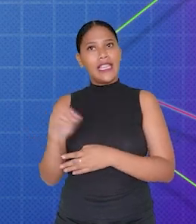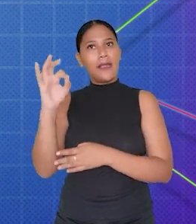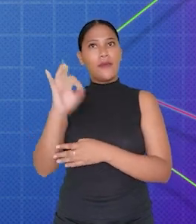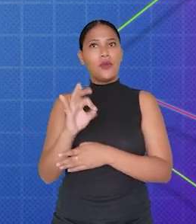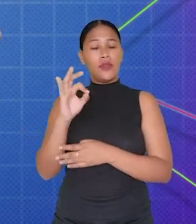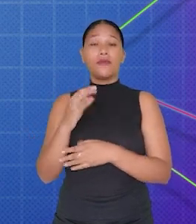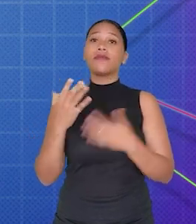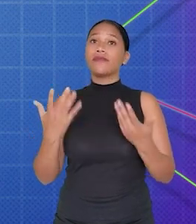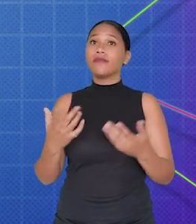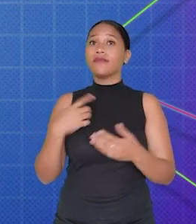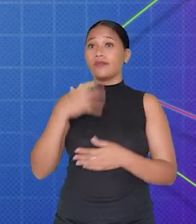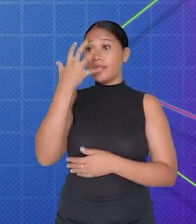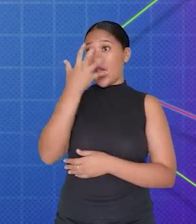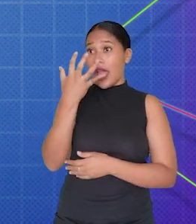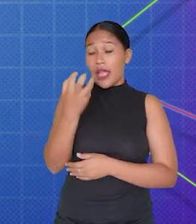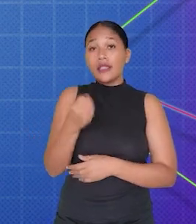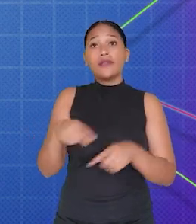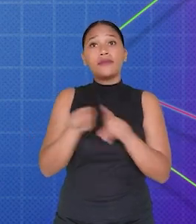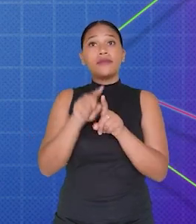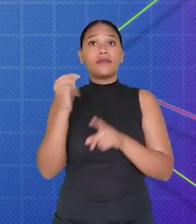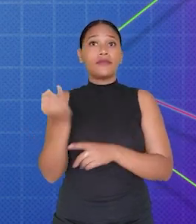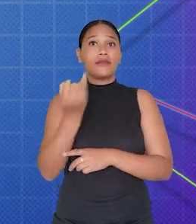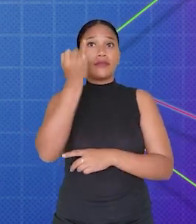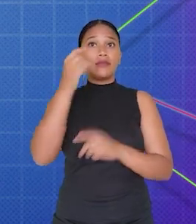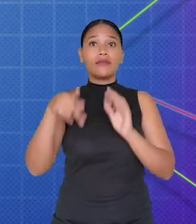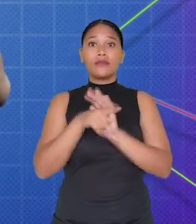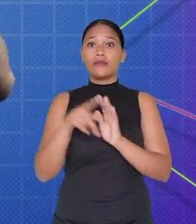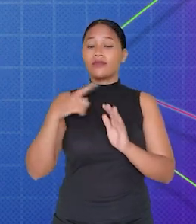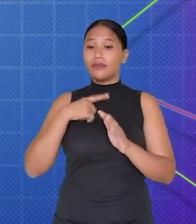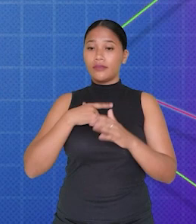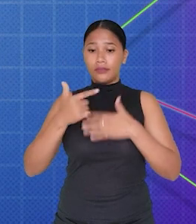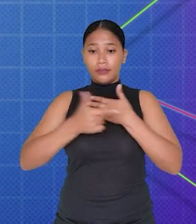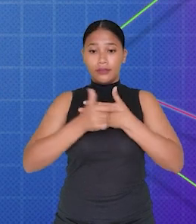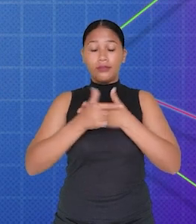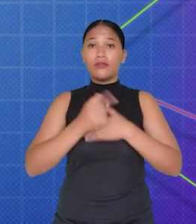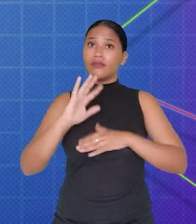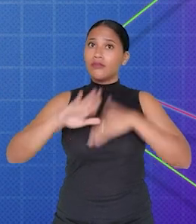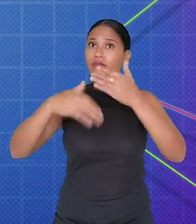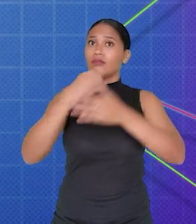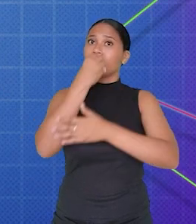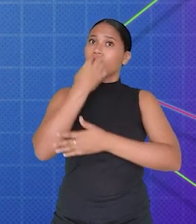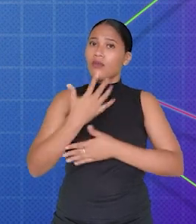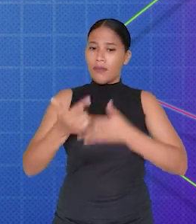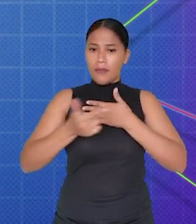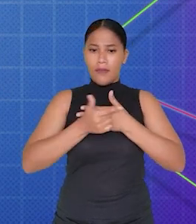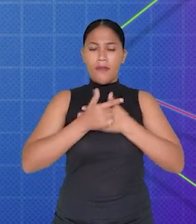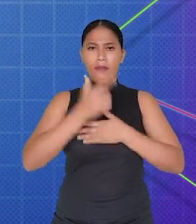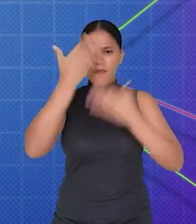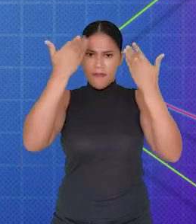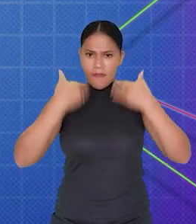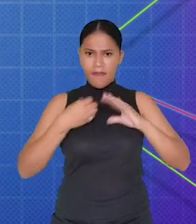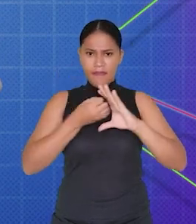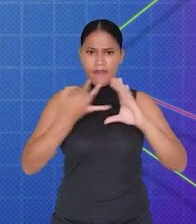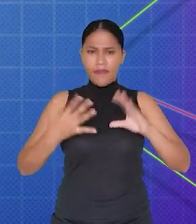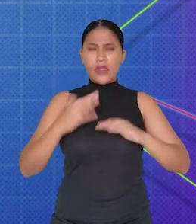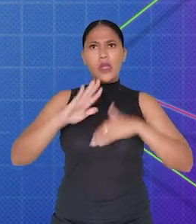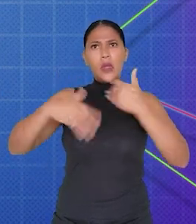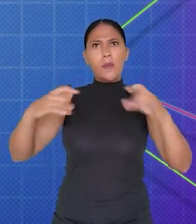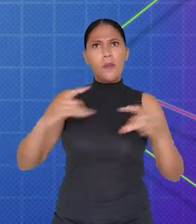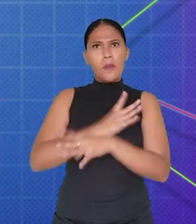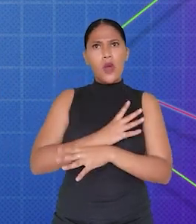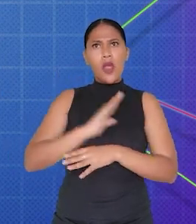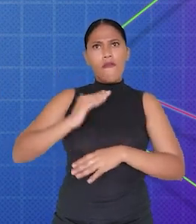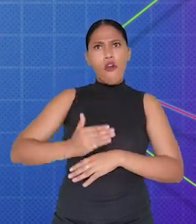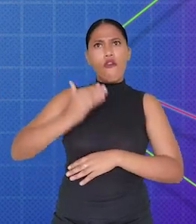completos. Além de uma história atraente, é importante criar personagens bem desenvolvidos, com personalidades bem definidas e que evoluam